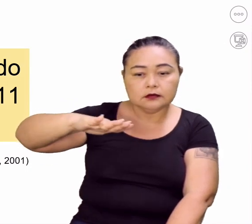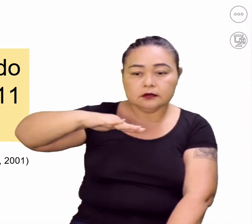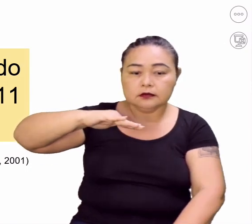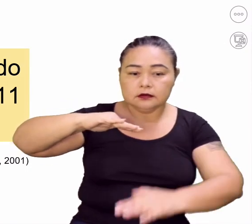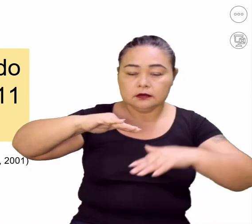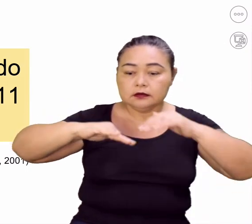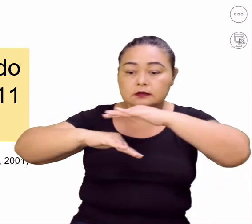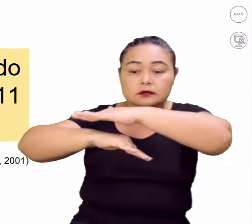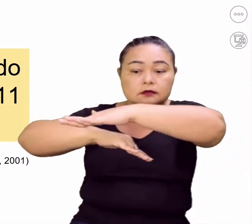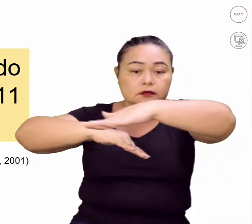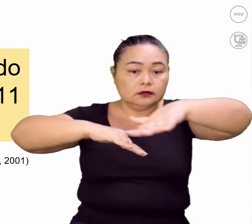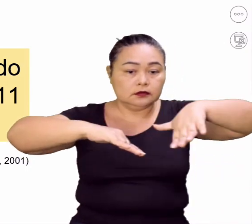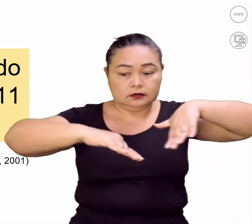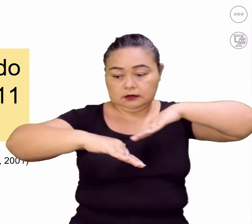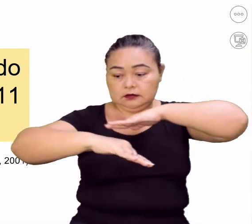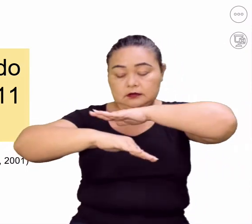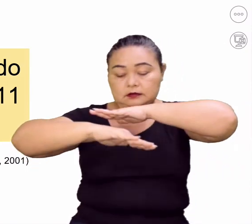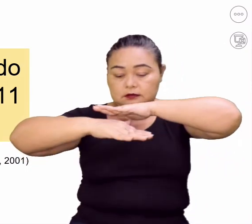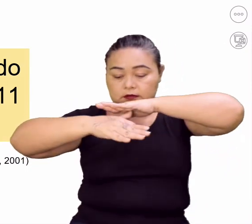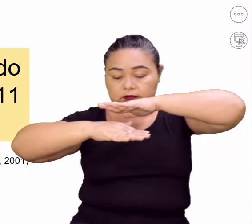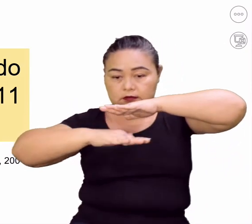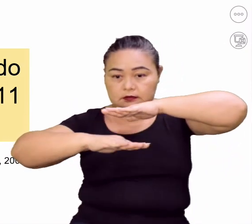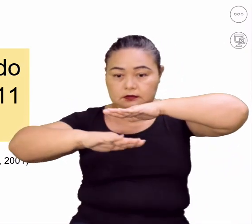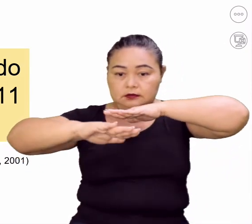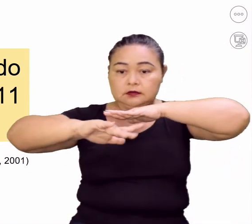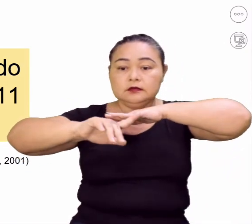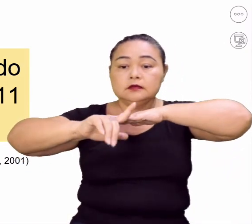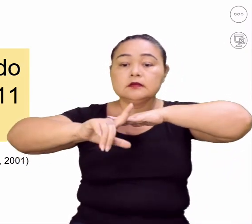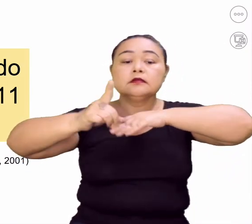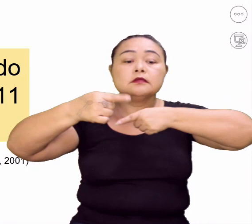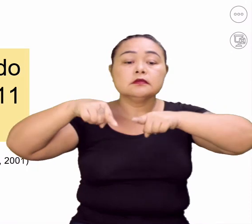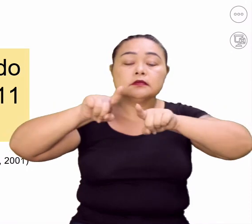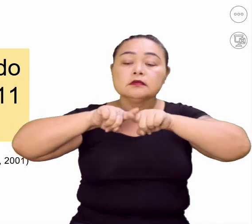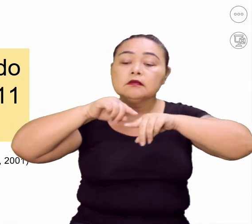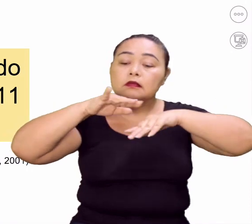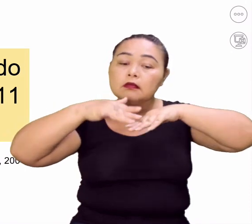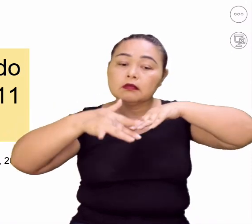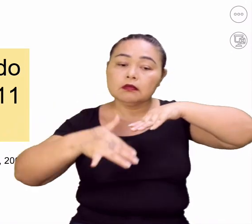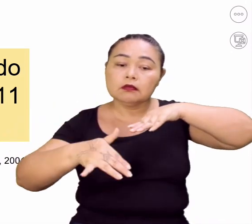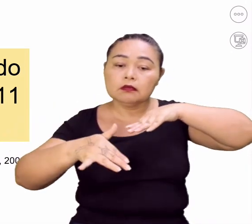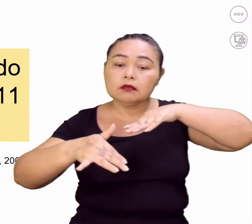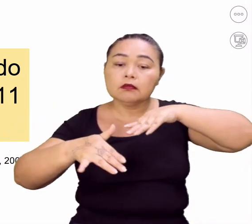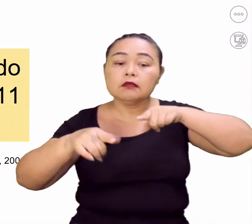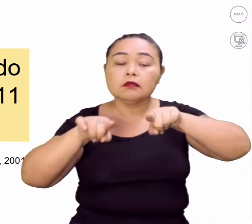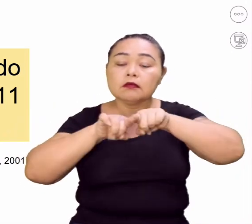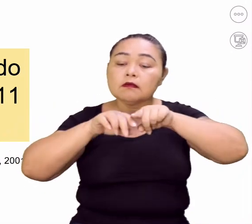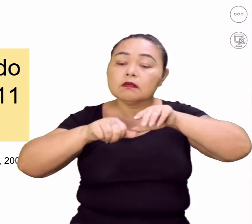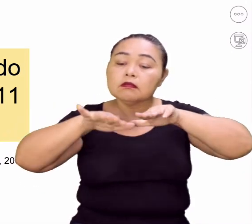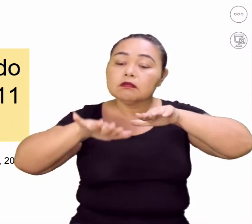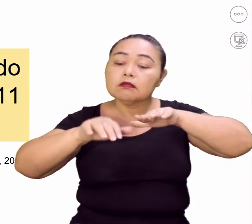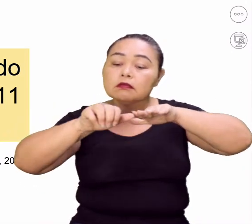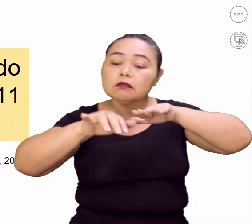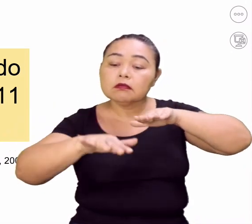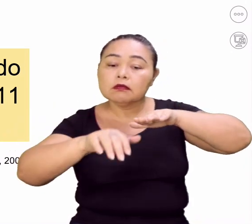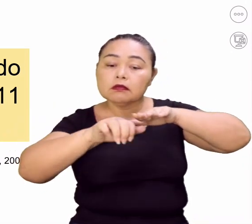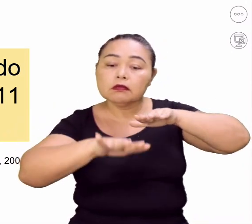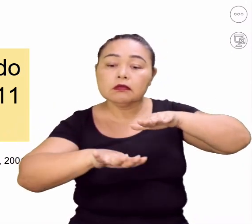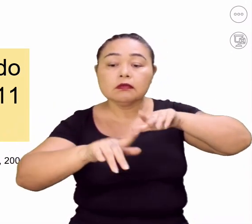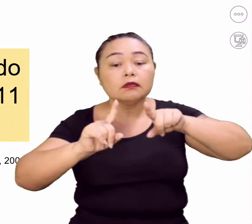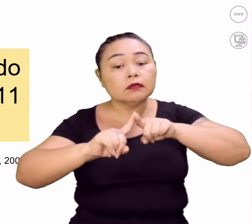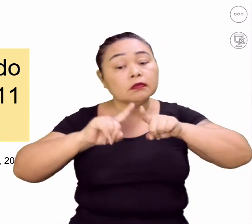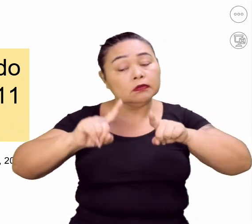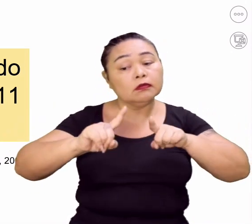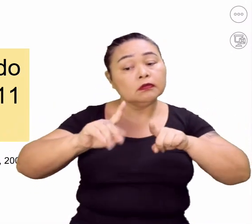do entorno, onde existe ação tanto da erosão quanto da sedimentação,